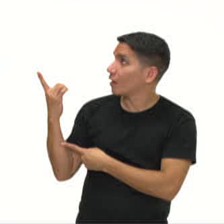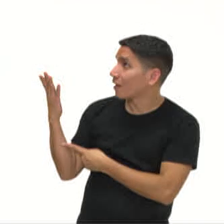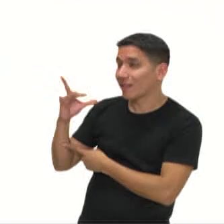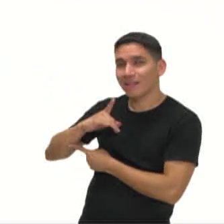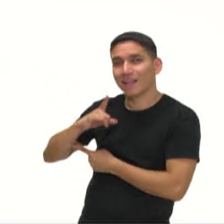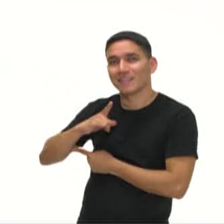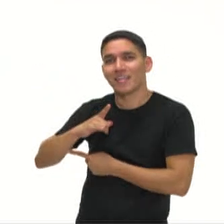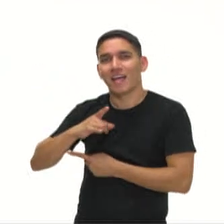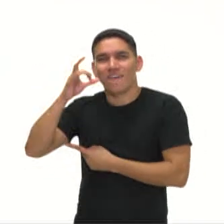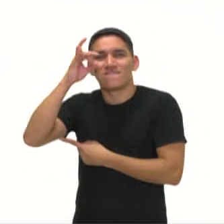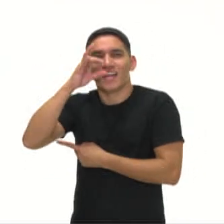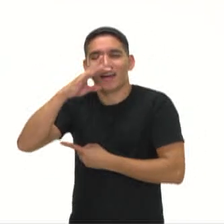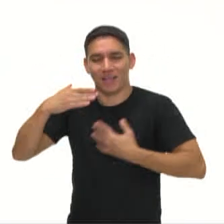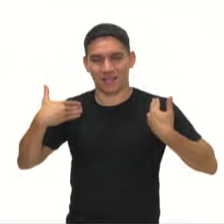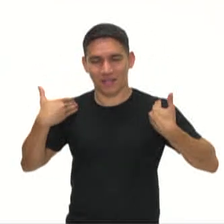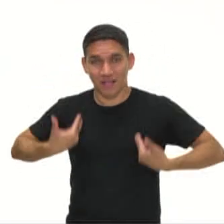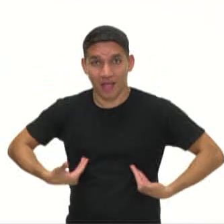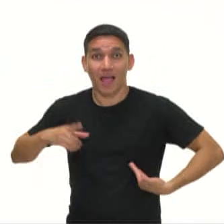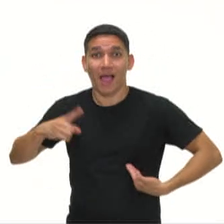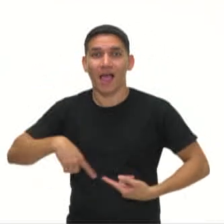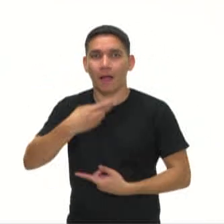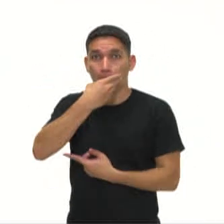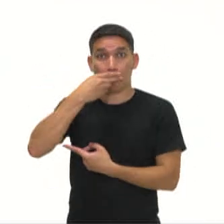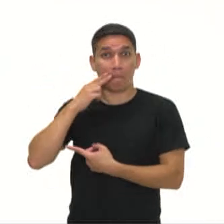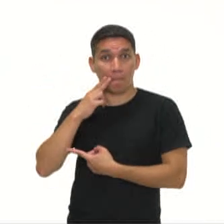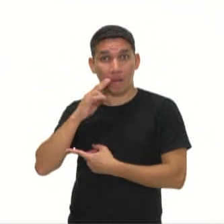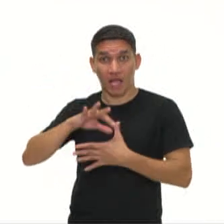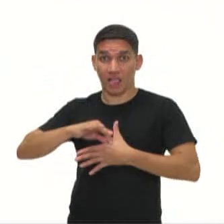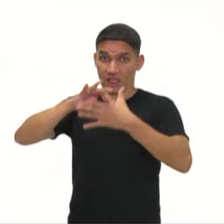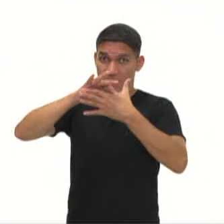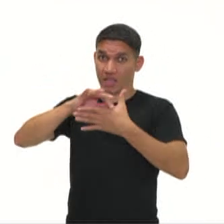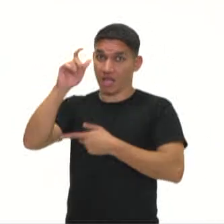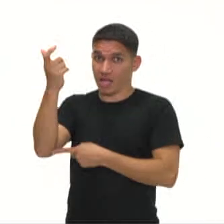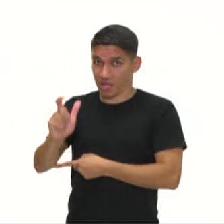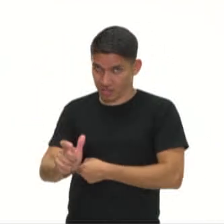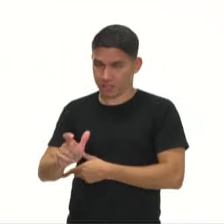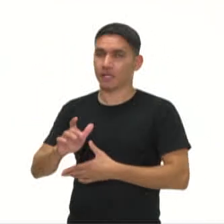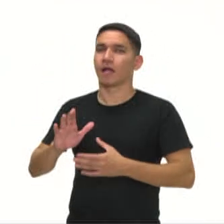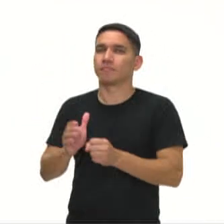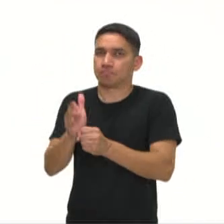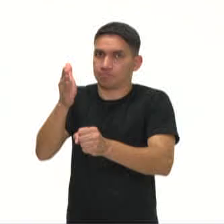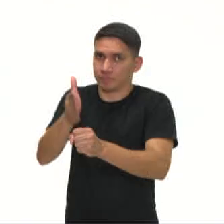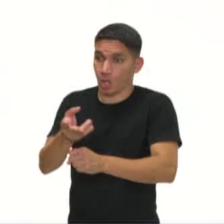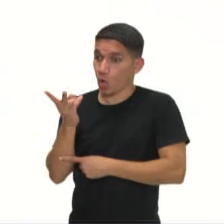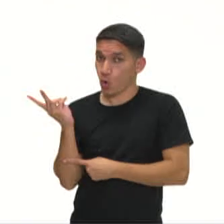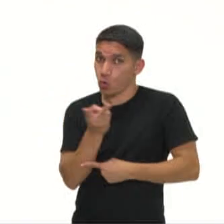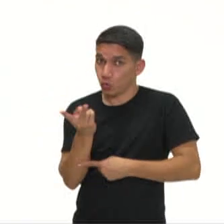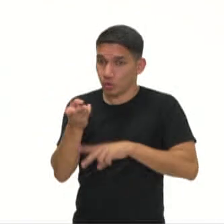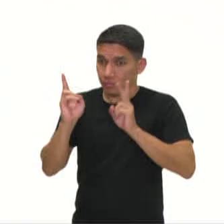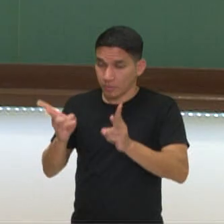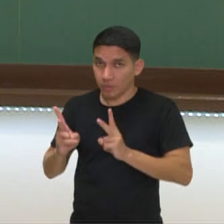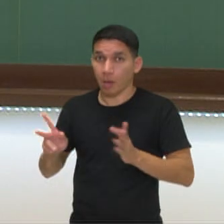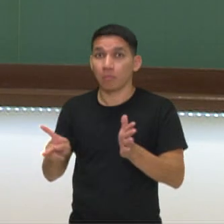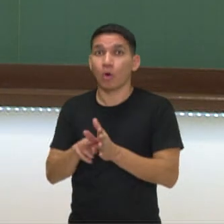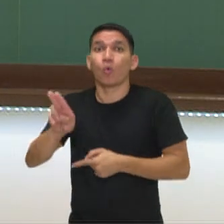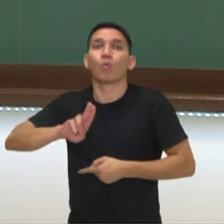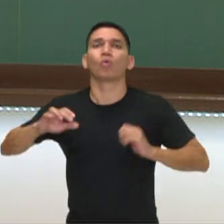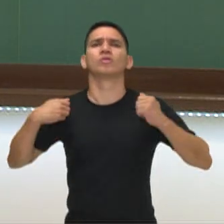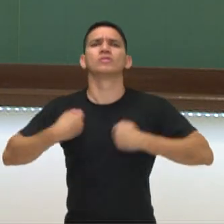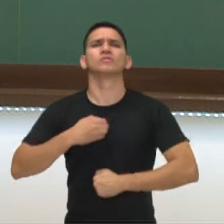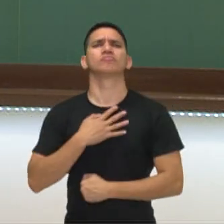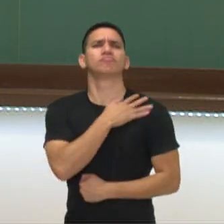de verde ali, você tem o Benito Mussolini da Itália, líder do fascismo italiano. Ambos estão com uniformes militares, meio